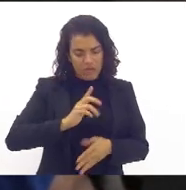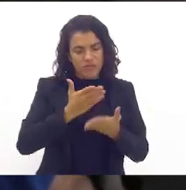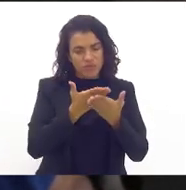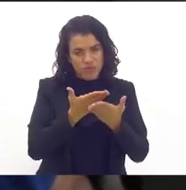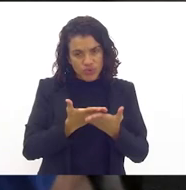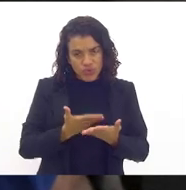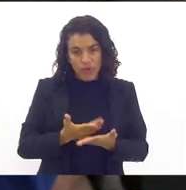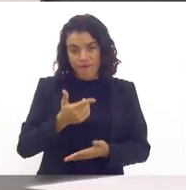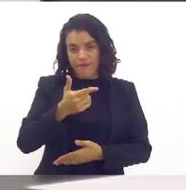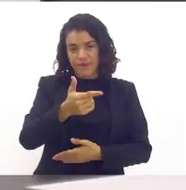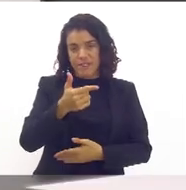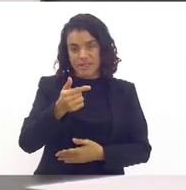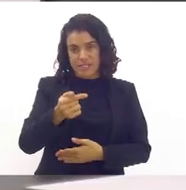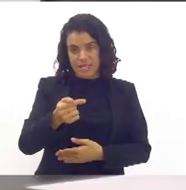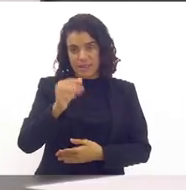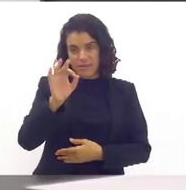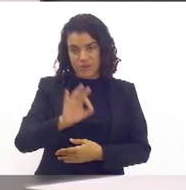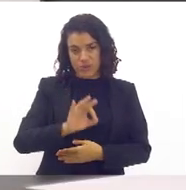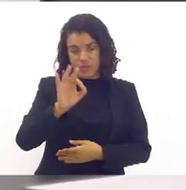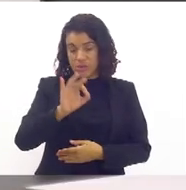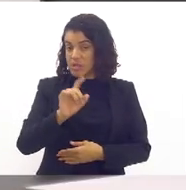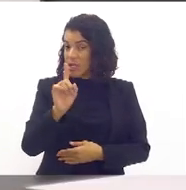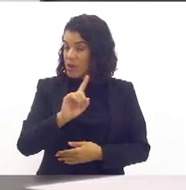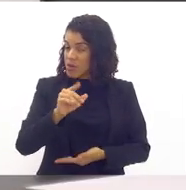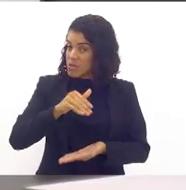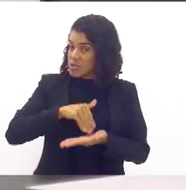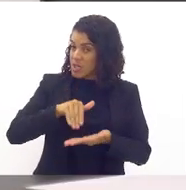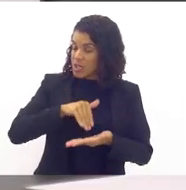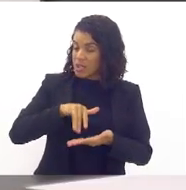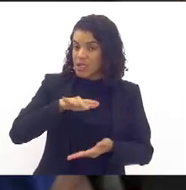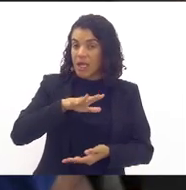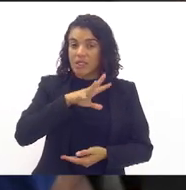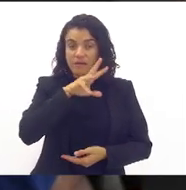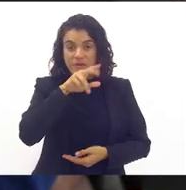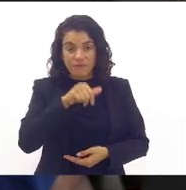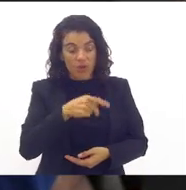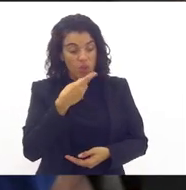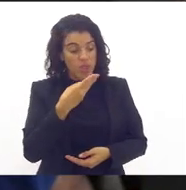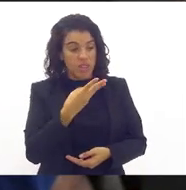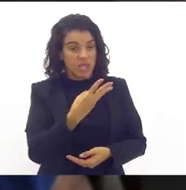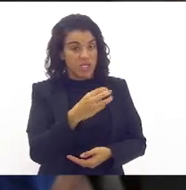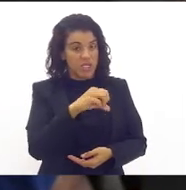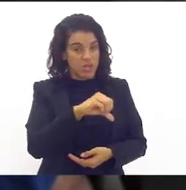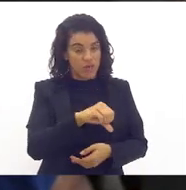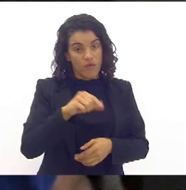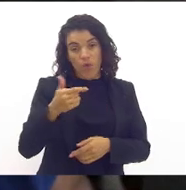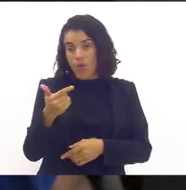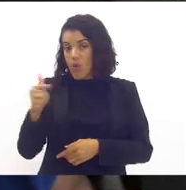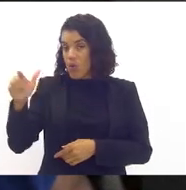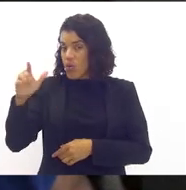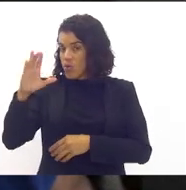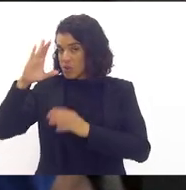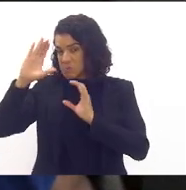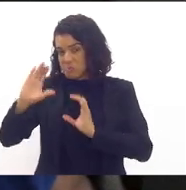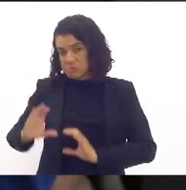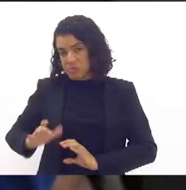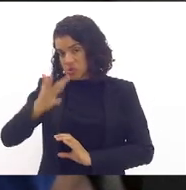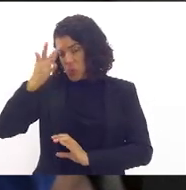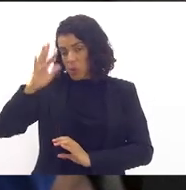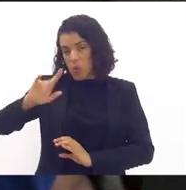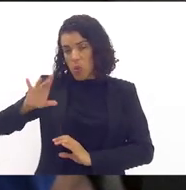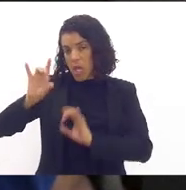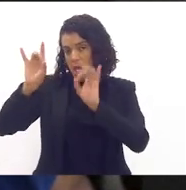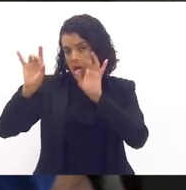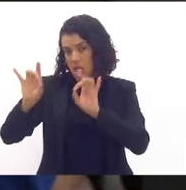soltou 27%. Não, o secretário de Fazenda disse que os estudos dele é 39. Um outro cidadão lá, especialista, disse